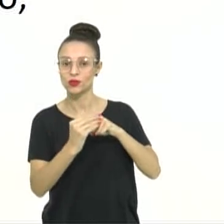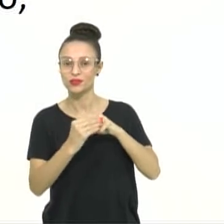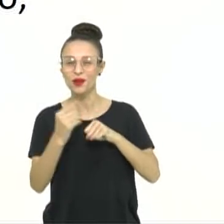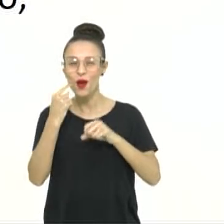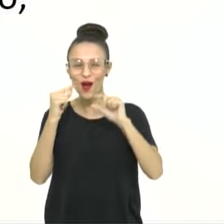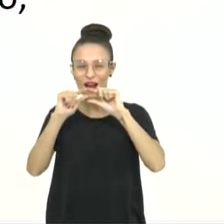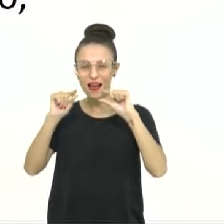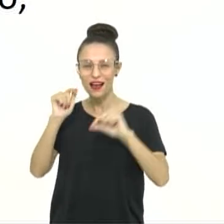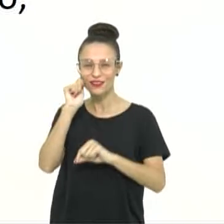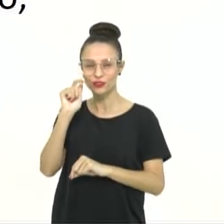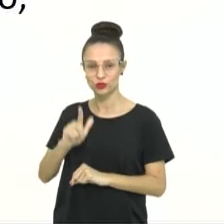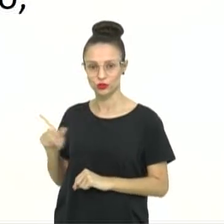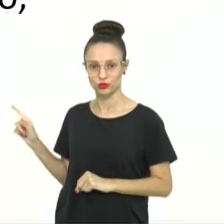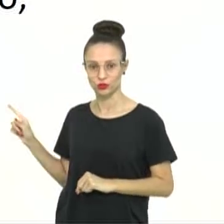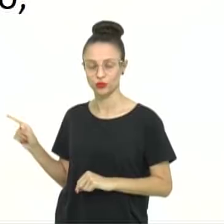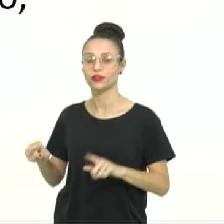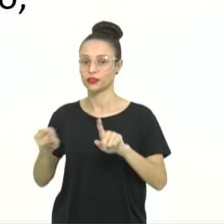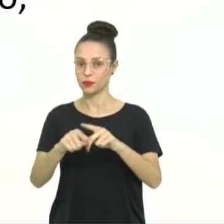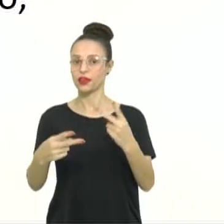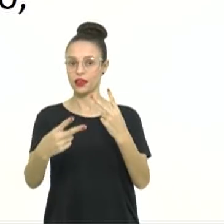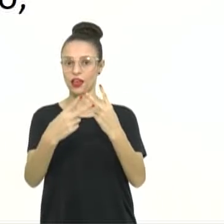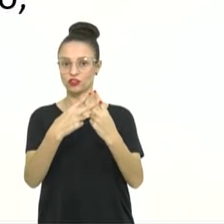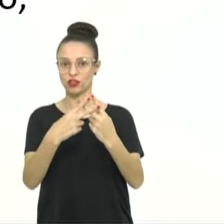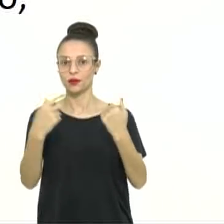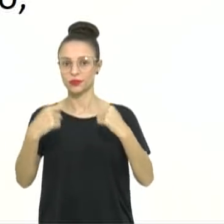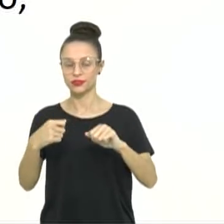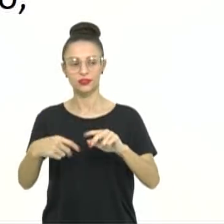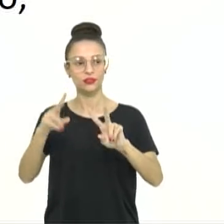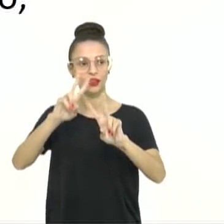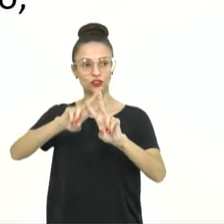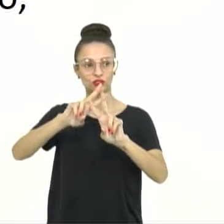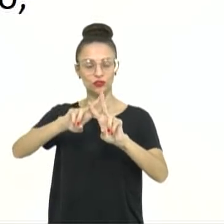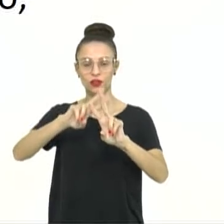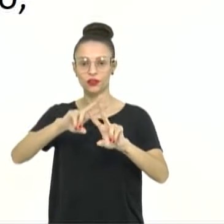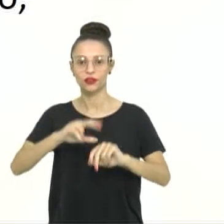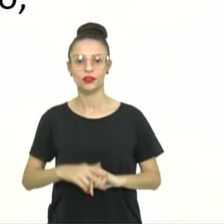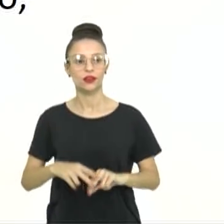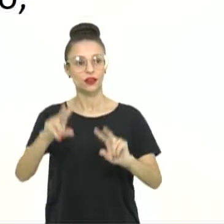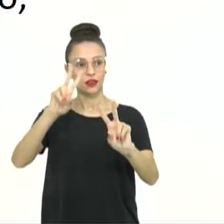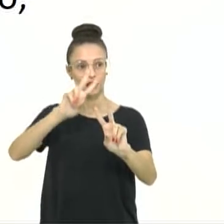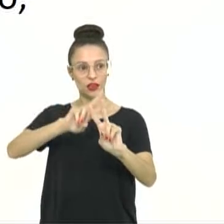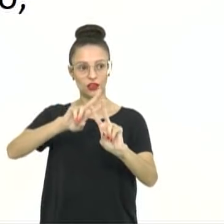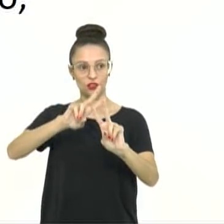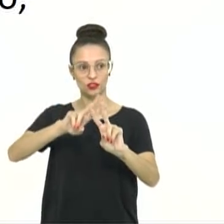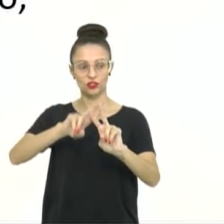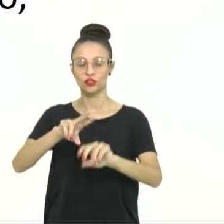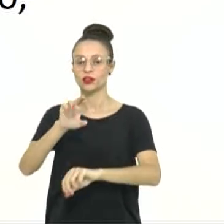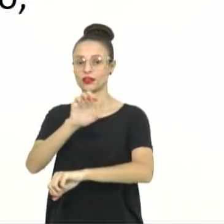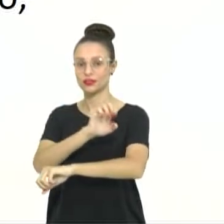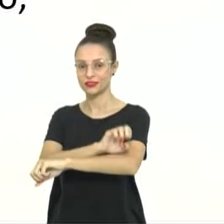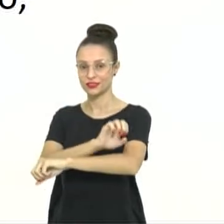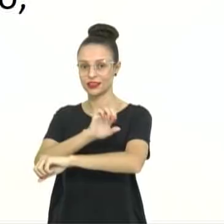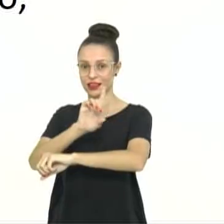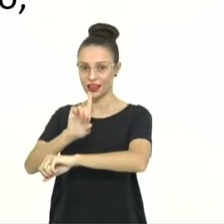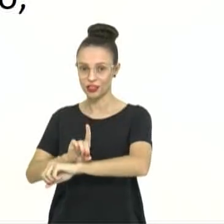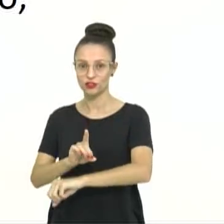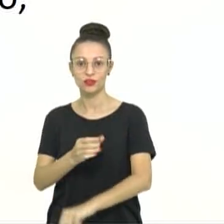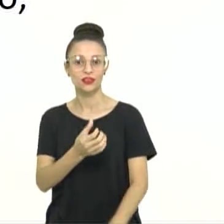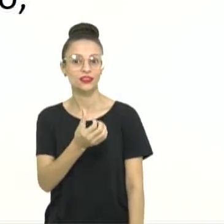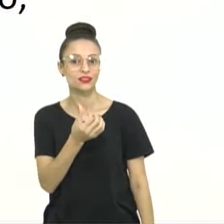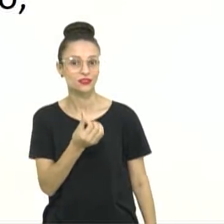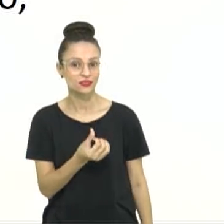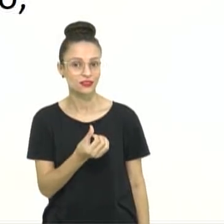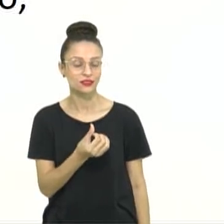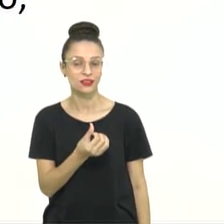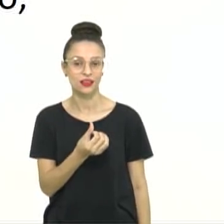Conhecimento. Outra hashtag que você tem que colocar lá na sua produção, hashtag CED